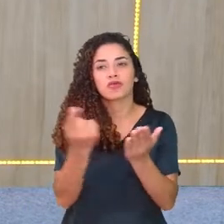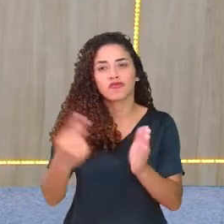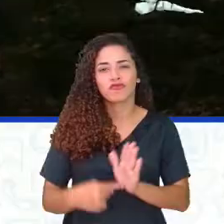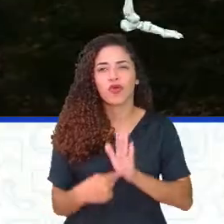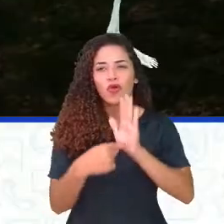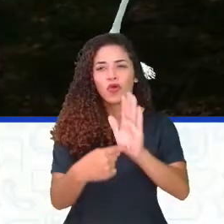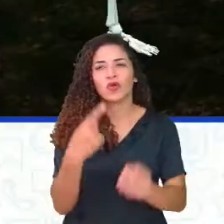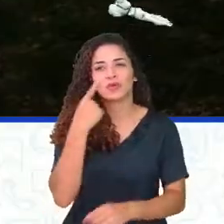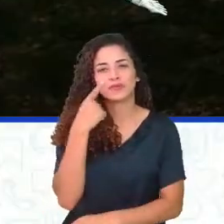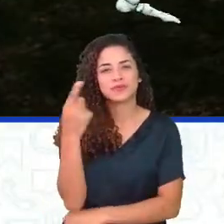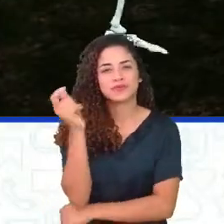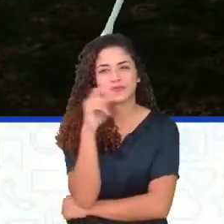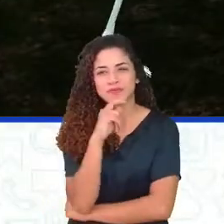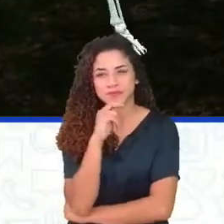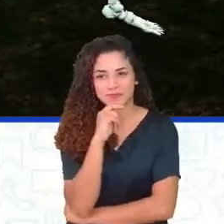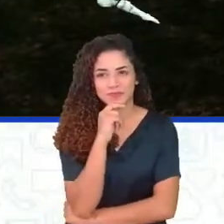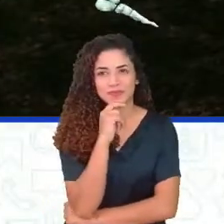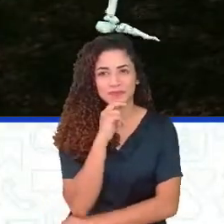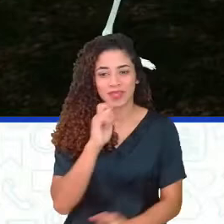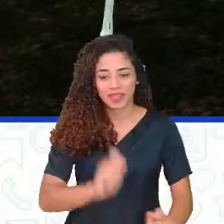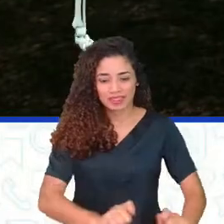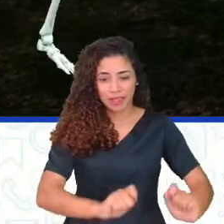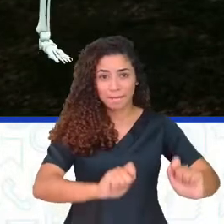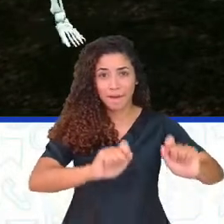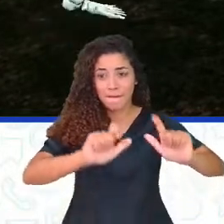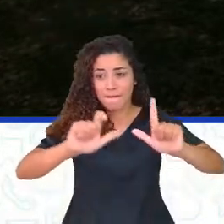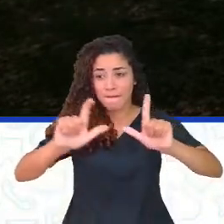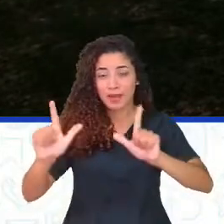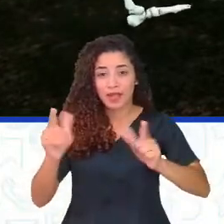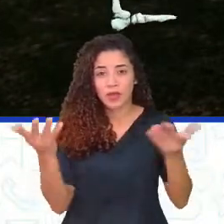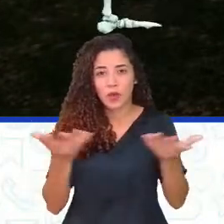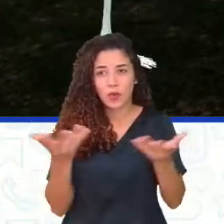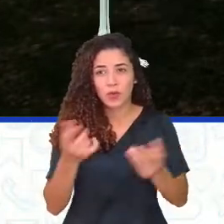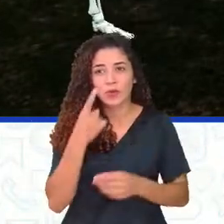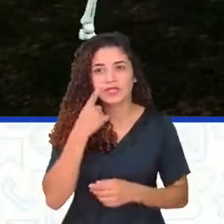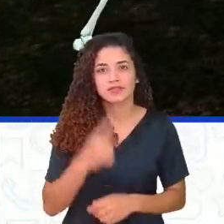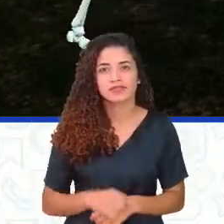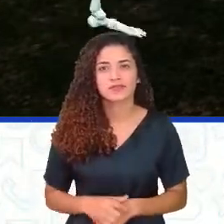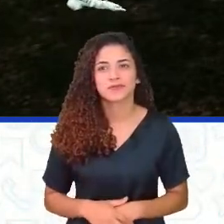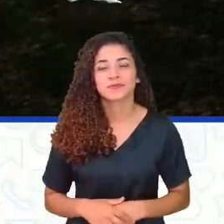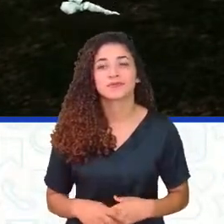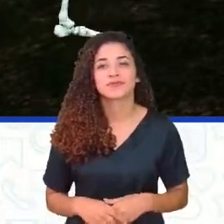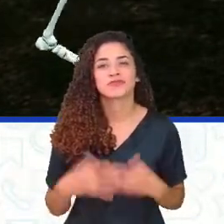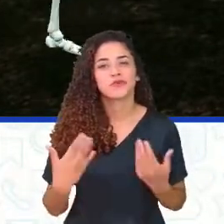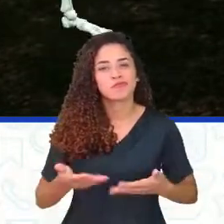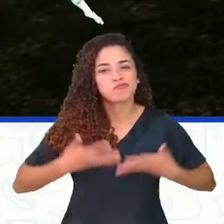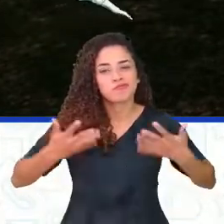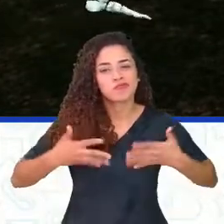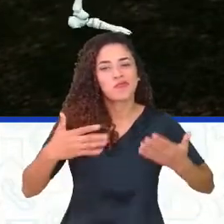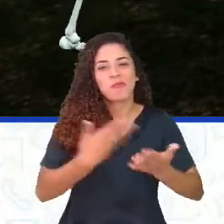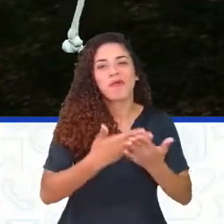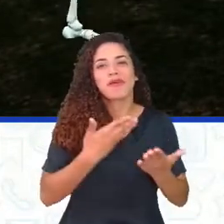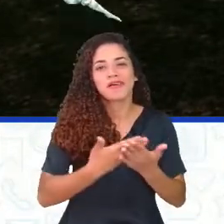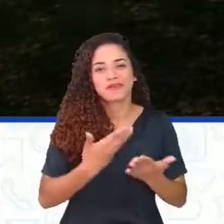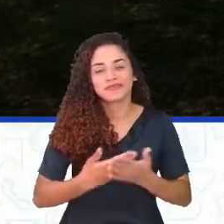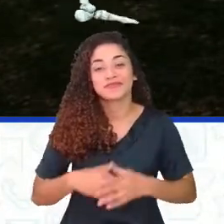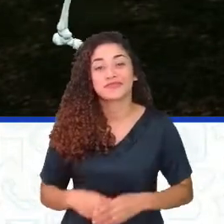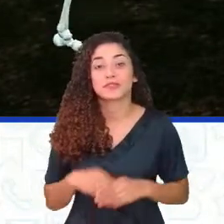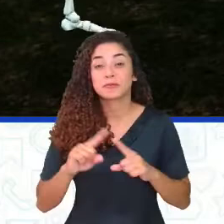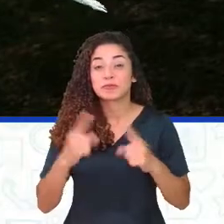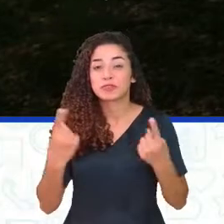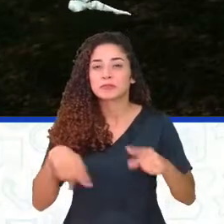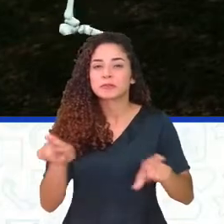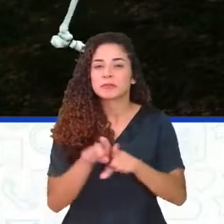aí, Cleiton, uma telona aí, observem o que eu trouxe para vocês para animar a nossa aula. Mas eu